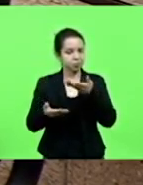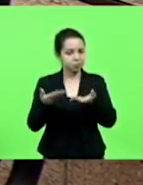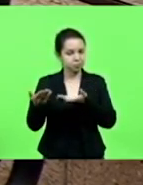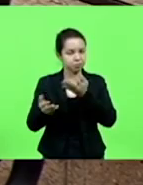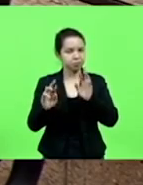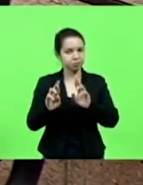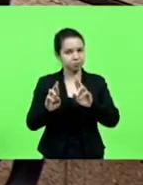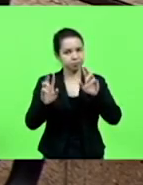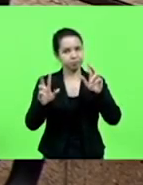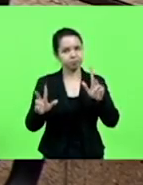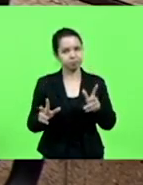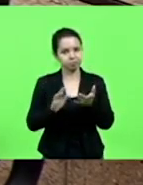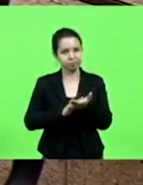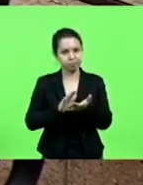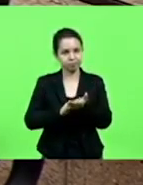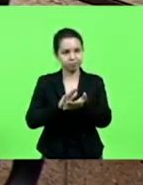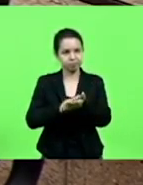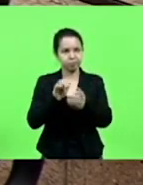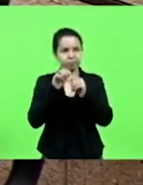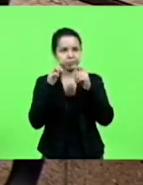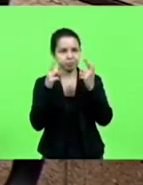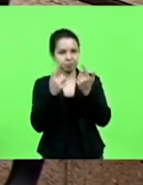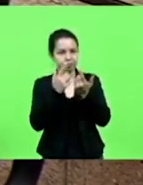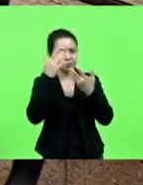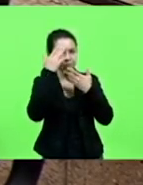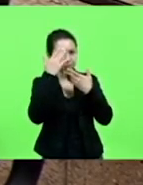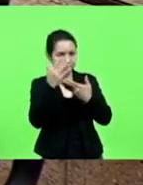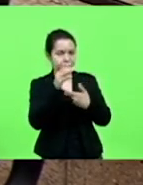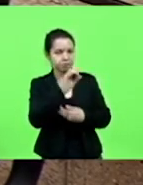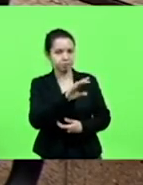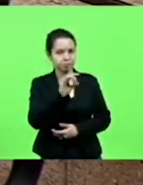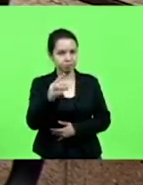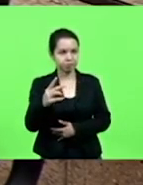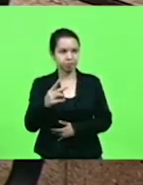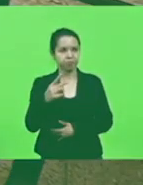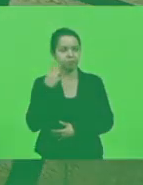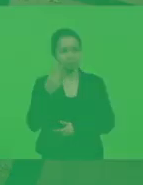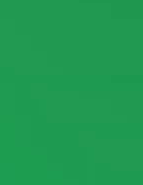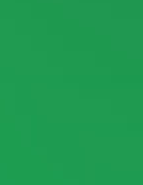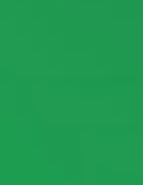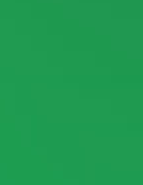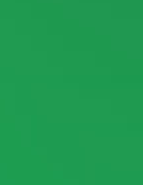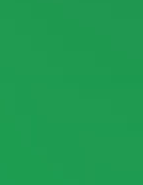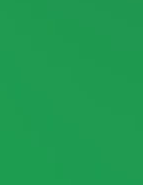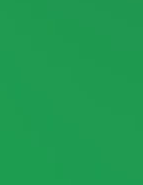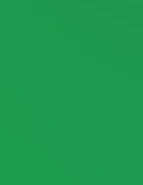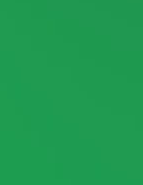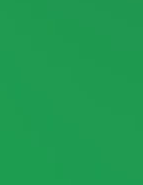diferenciado. Então, parabenizar esta casa, agradecer a todos os parlamentares pelo apoio nessa votação.